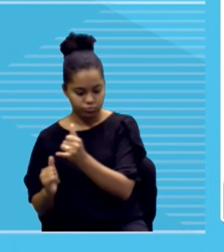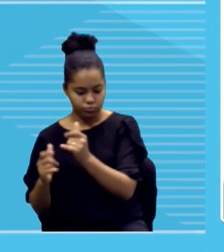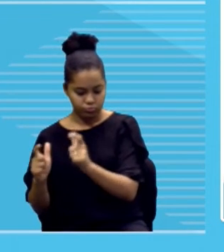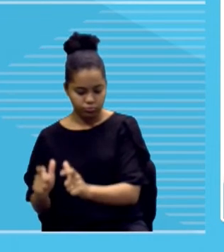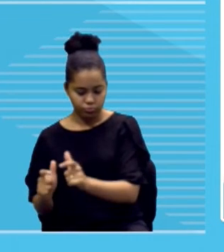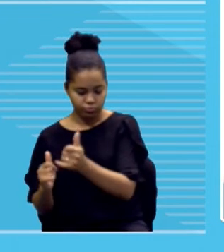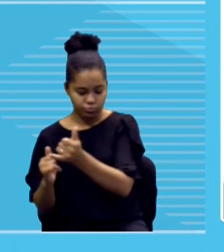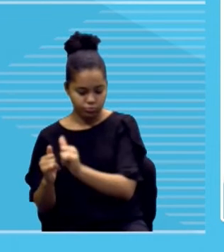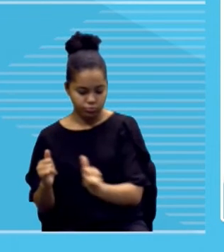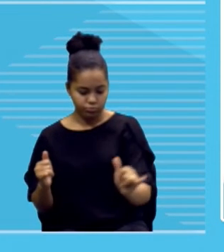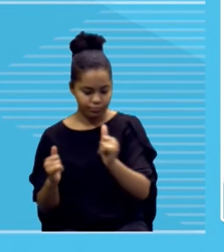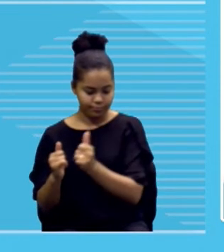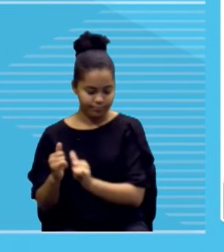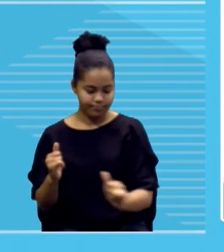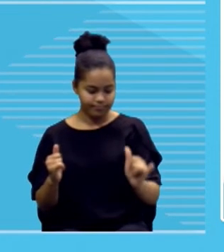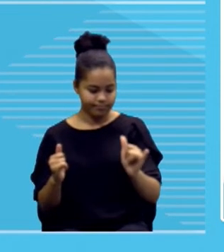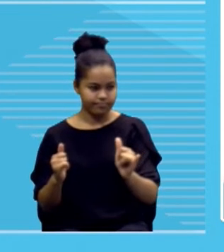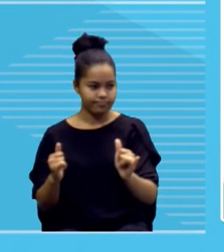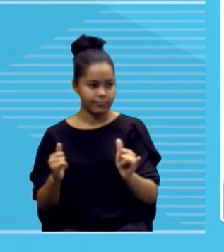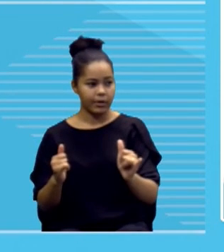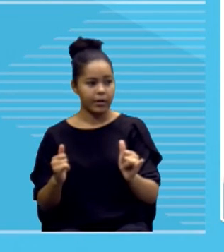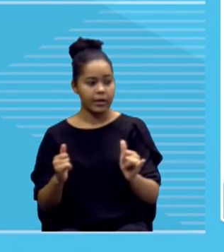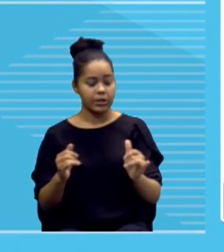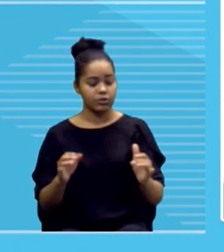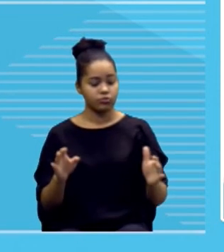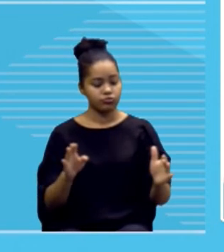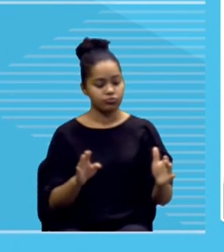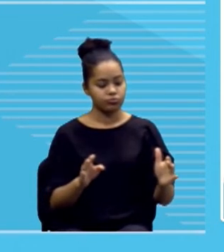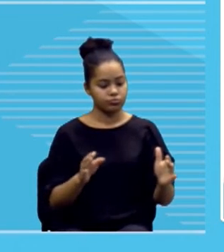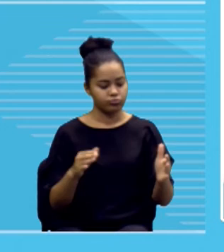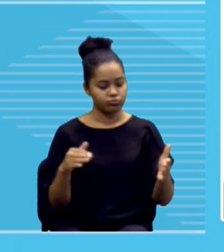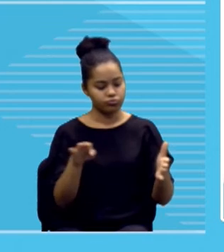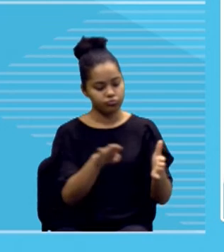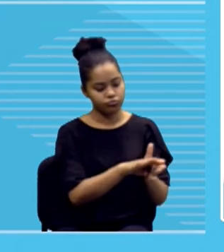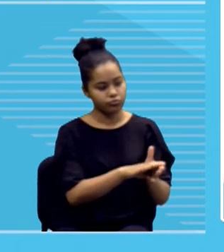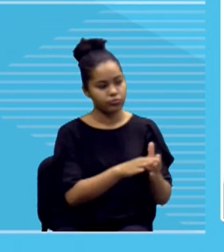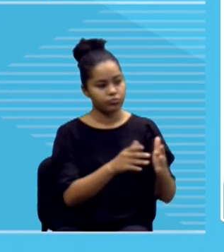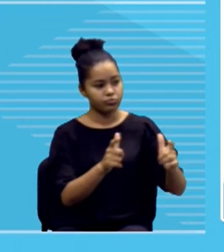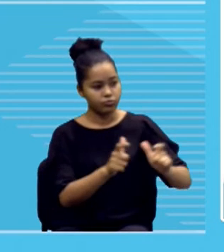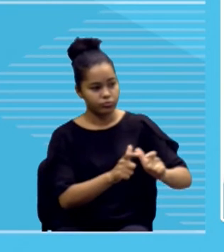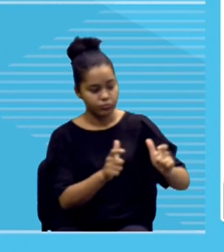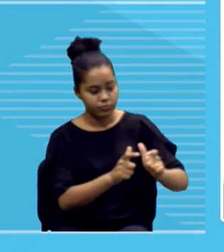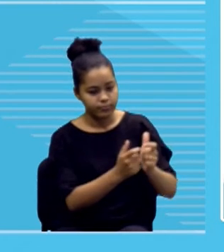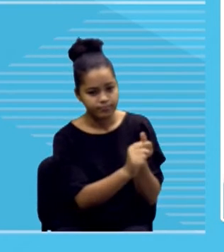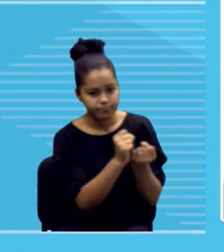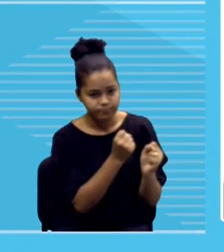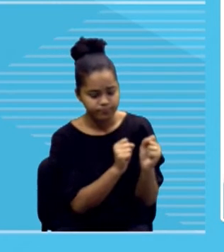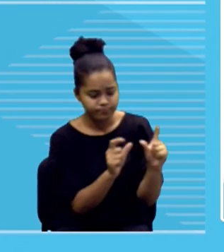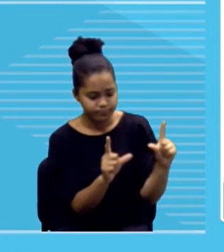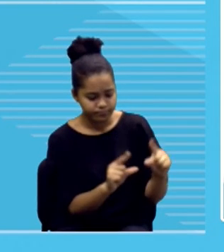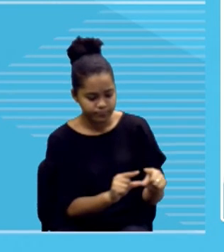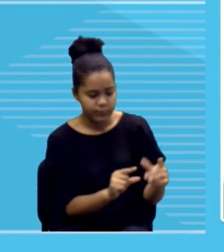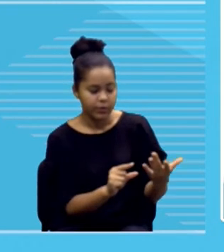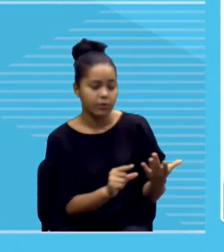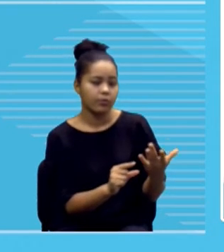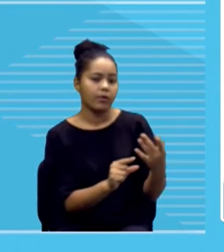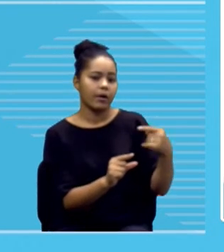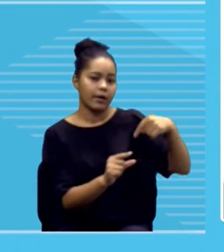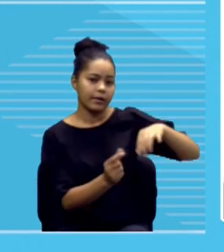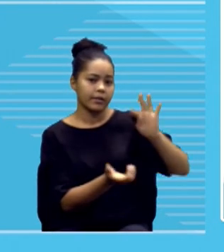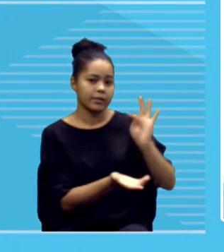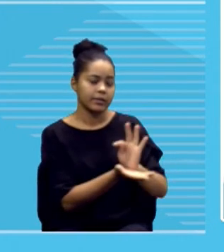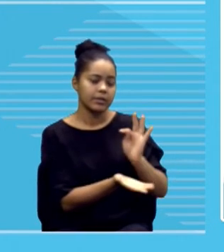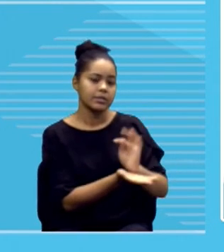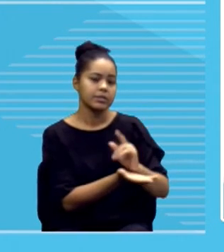na cidade, eles chegam numa subestação, tá bom? Quem mora aqui em Teresina, né, sabe, tem